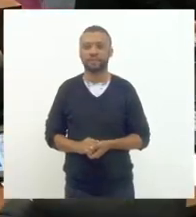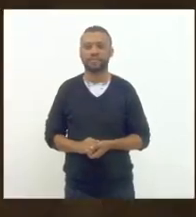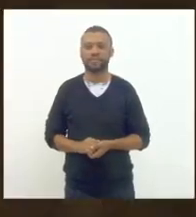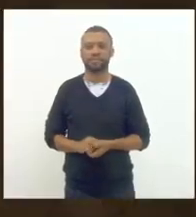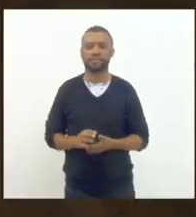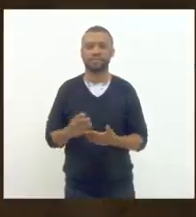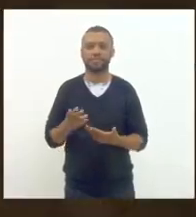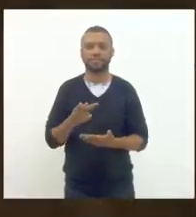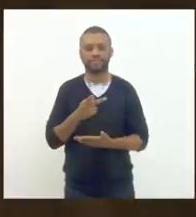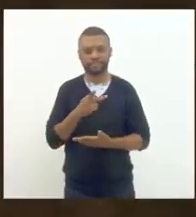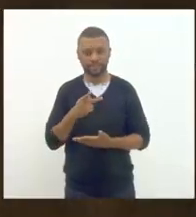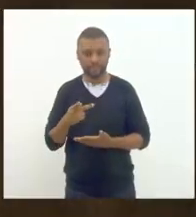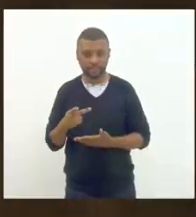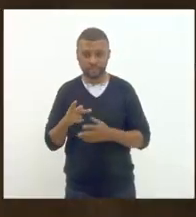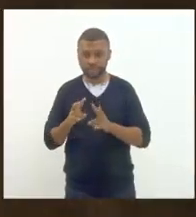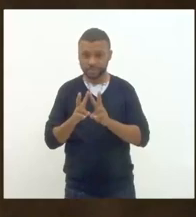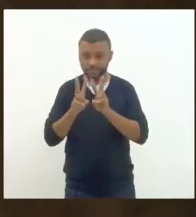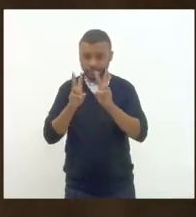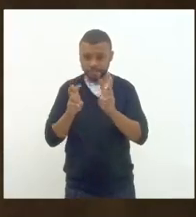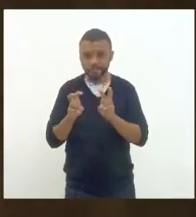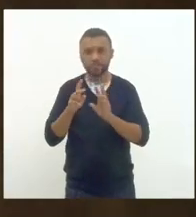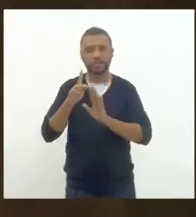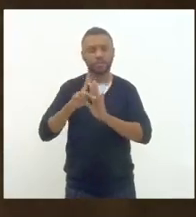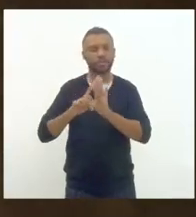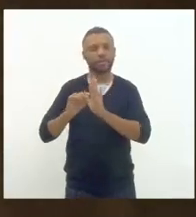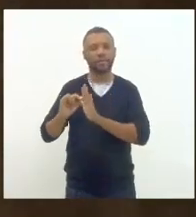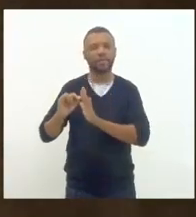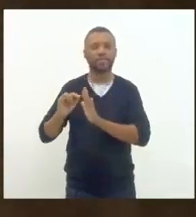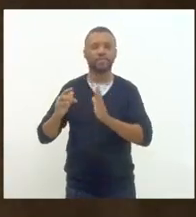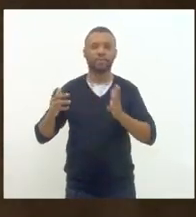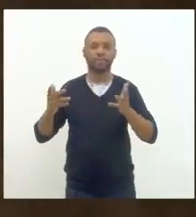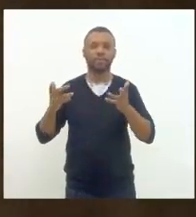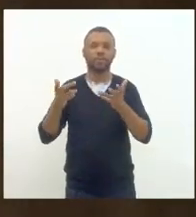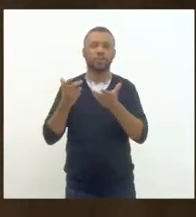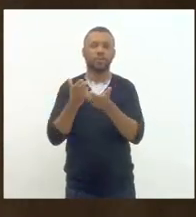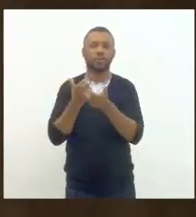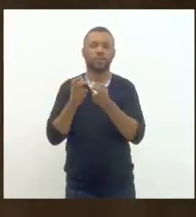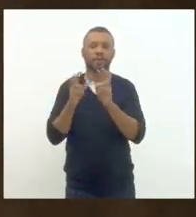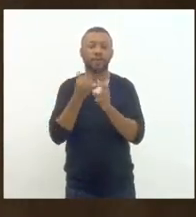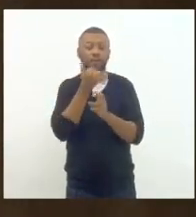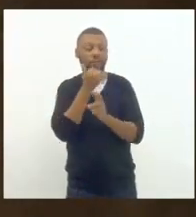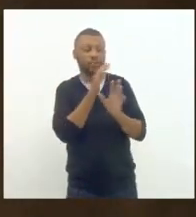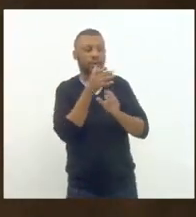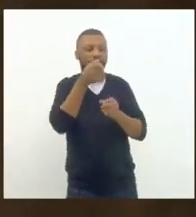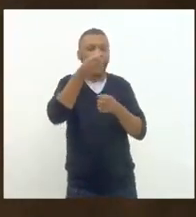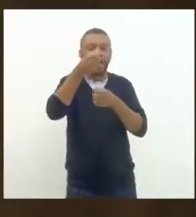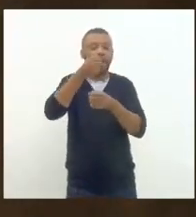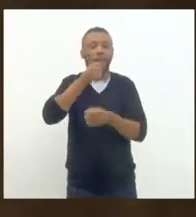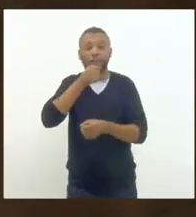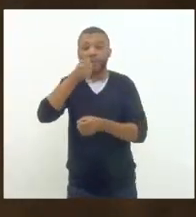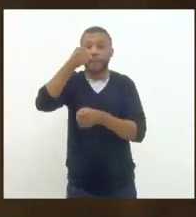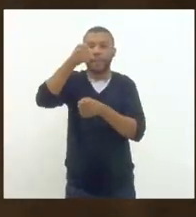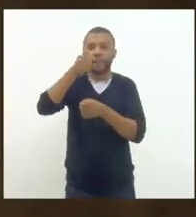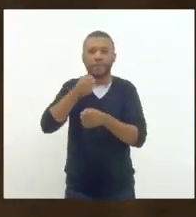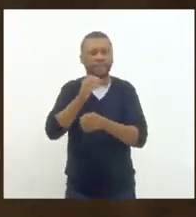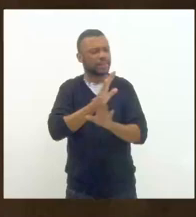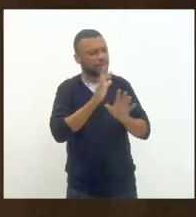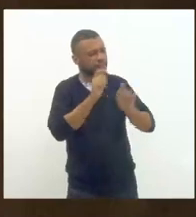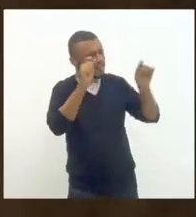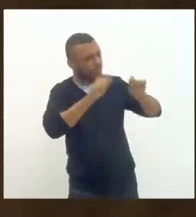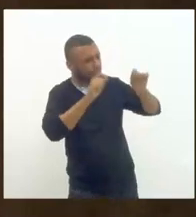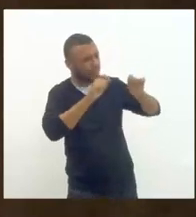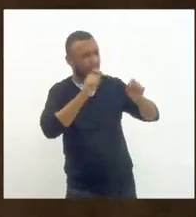Presidente, trata-se de um projeto de lei extremamente meritório. Eu não queria baixar, não. Não, assim,